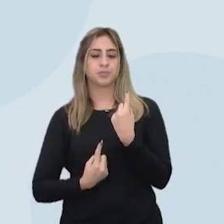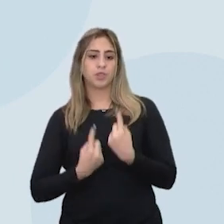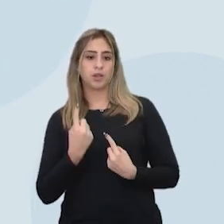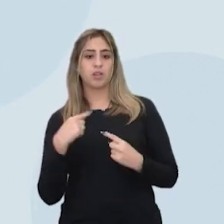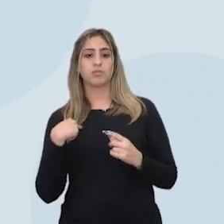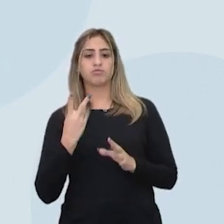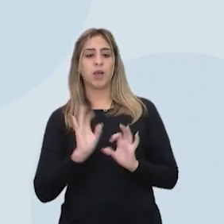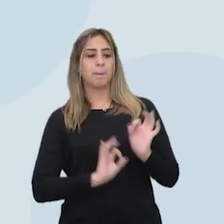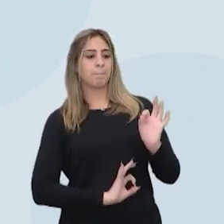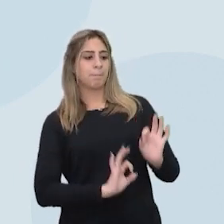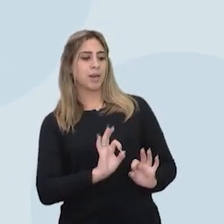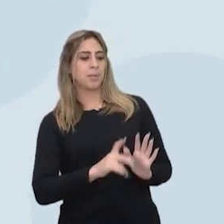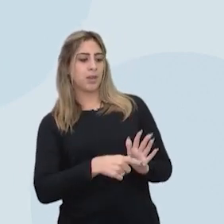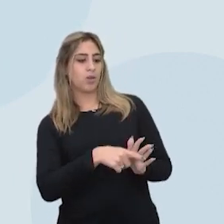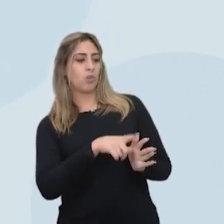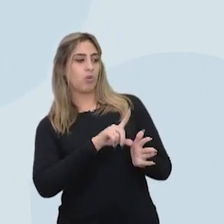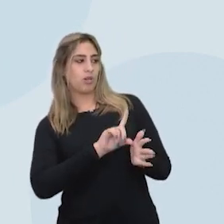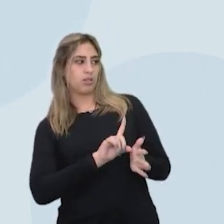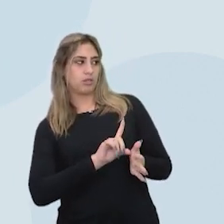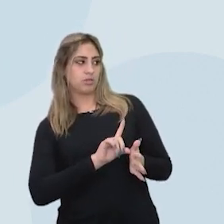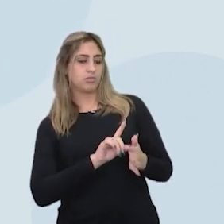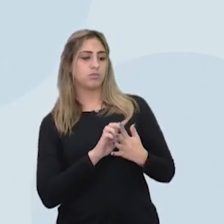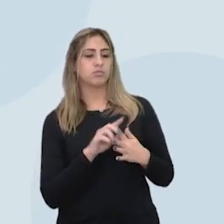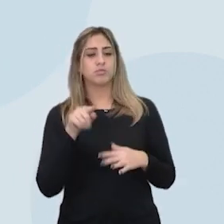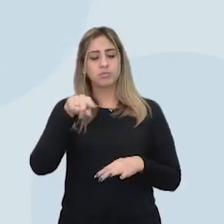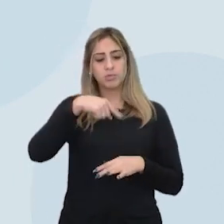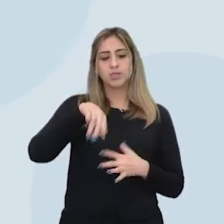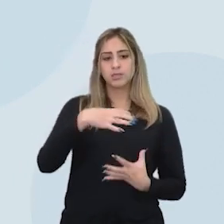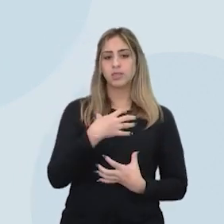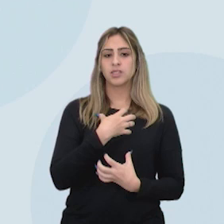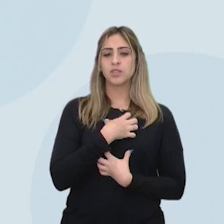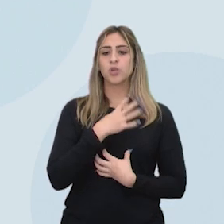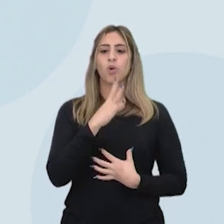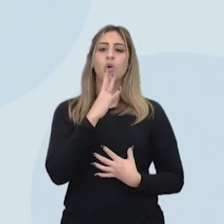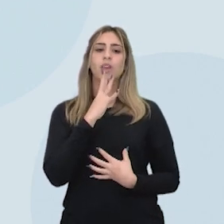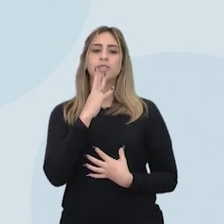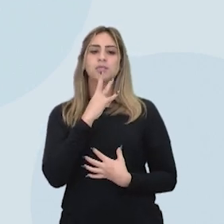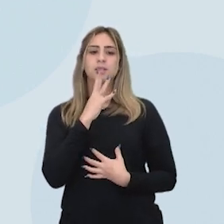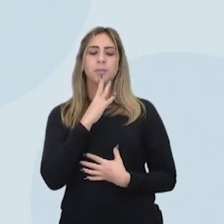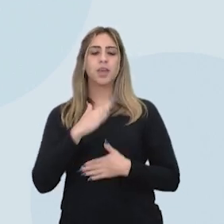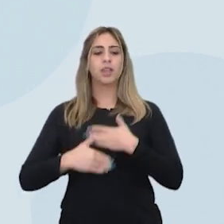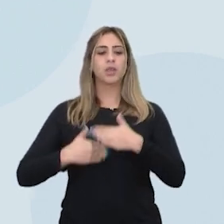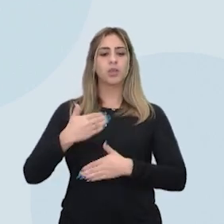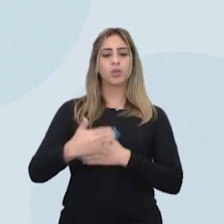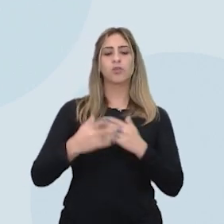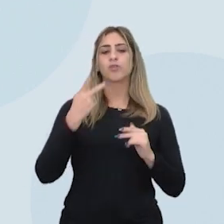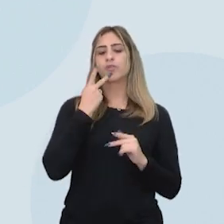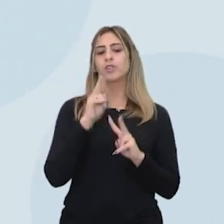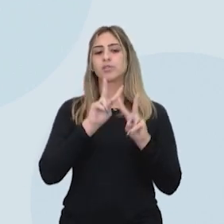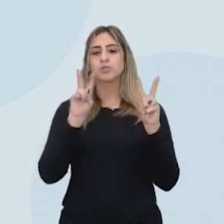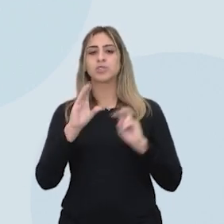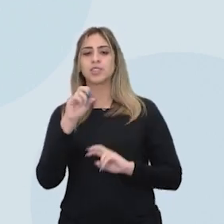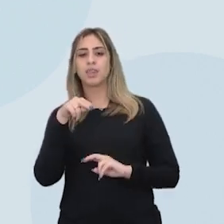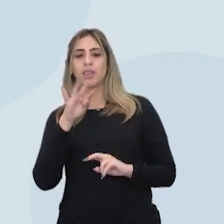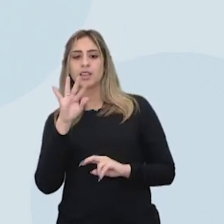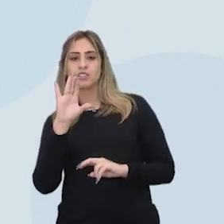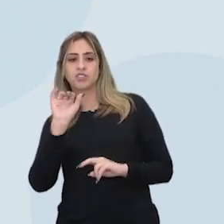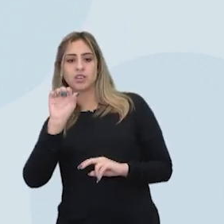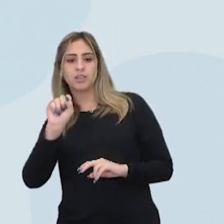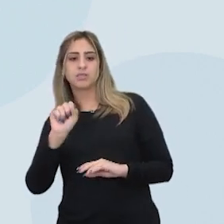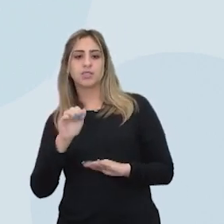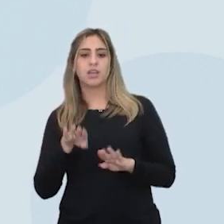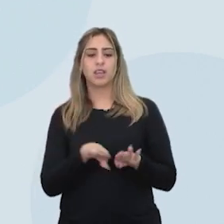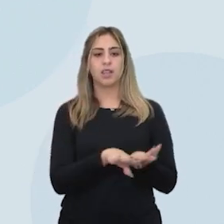se preparou aí, né, no sentido de conhecimento, falando sobre cinética,